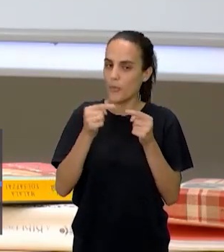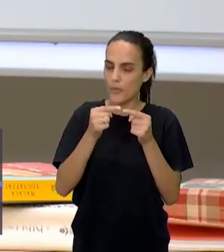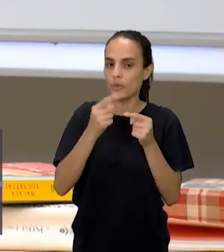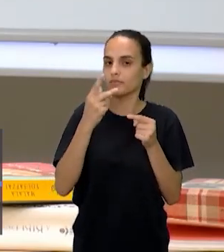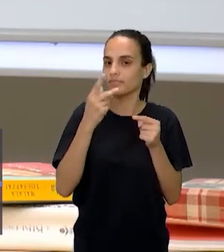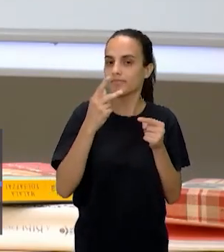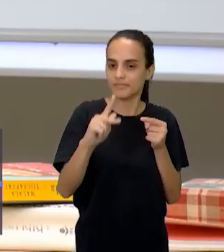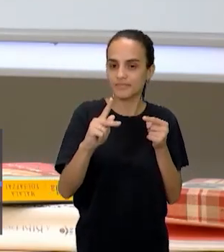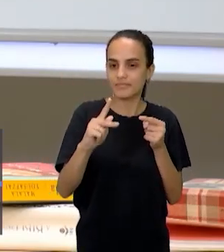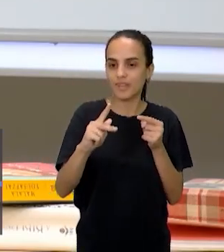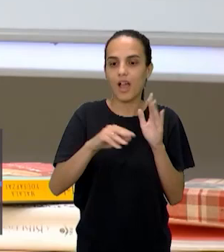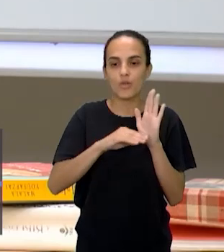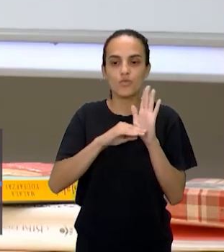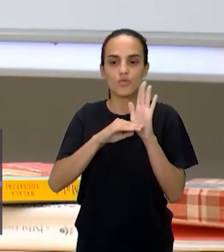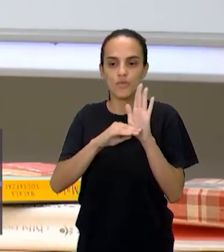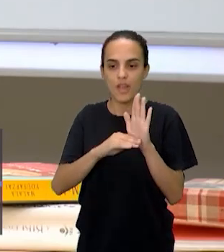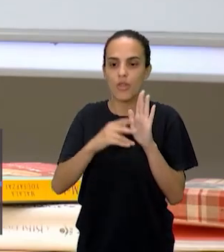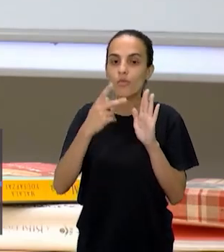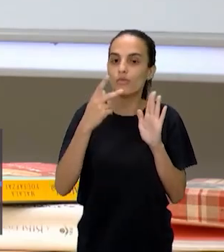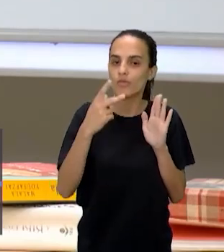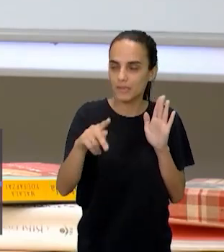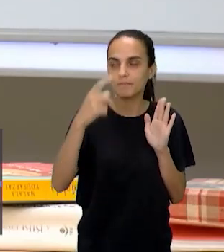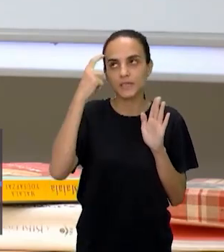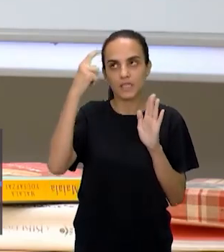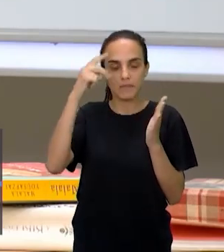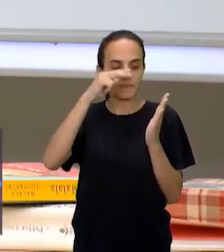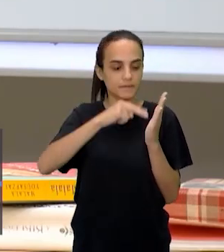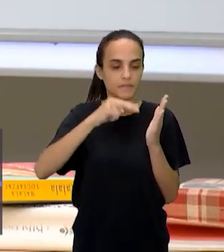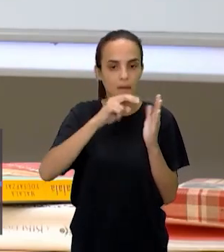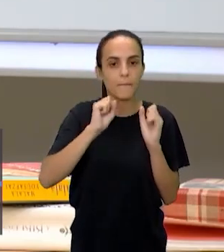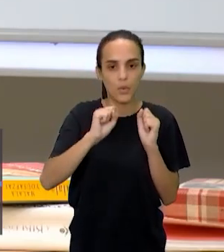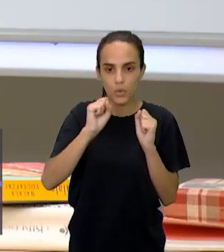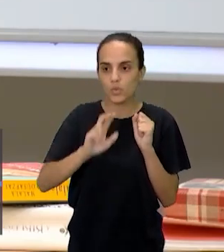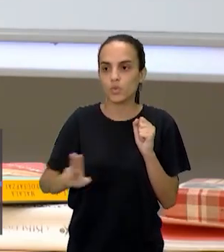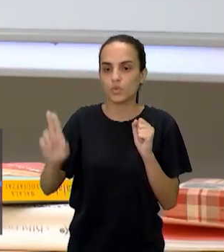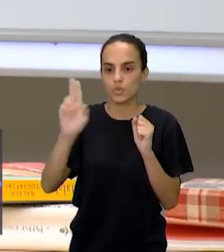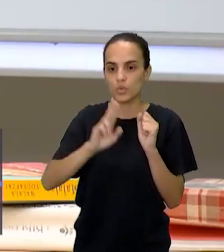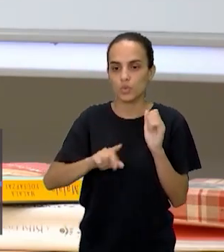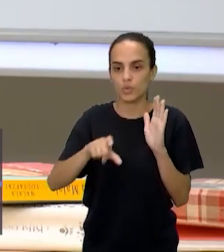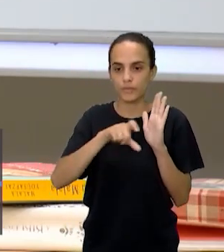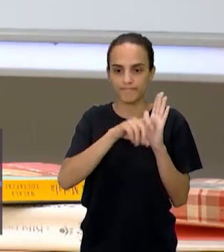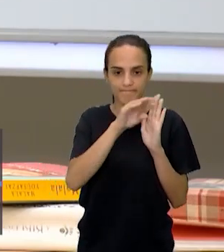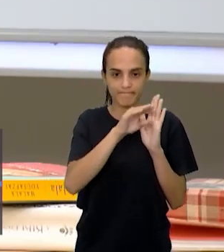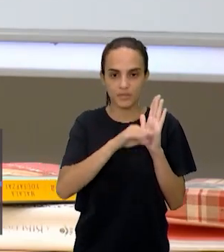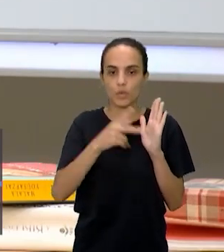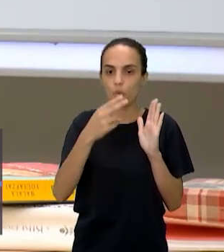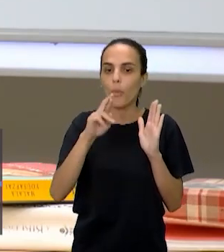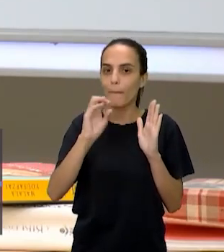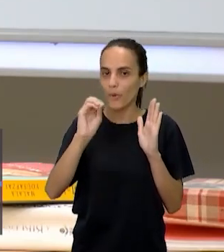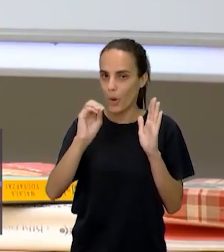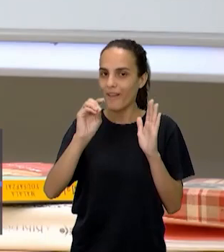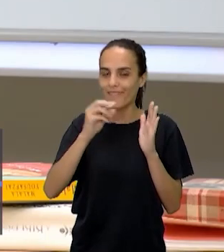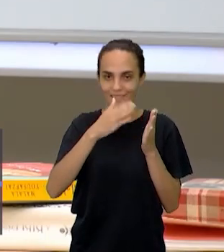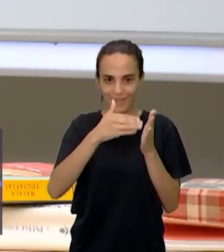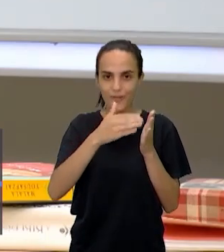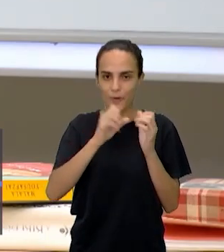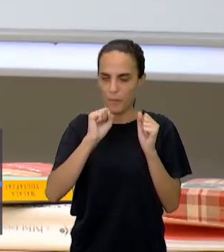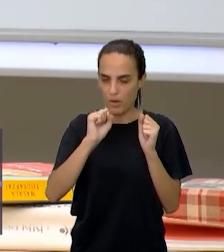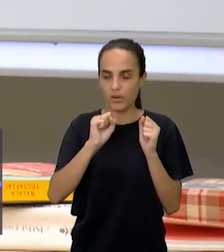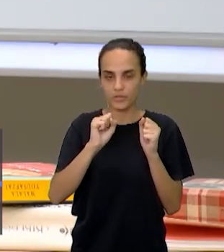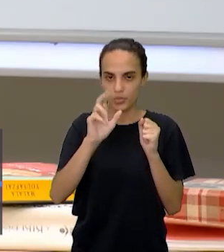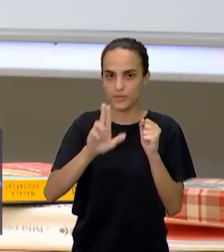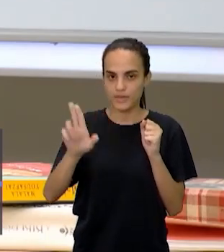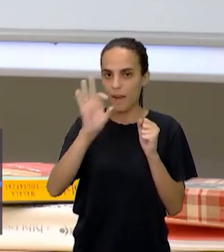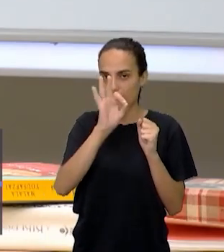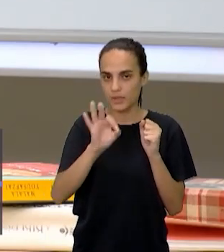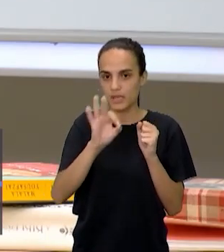sentido para você, tenha te ajudado a pensar um pouquinho mais sobre leitura. Você pode usar os dados da leitura do Instituto ProLivro também, dos dados, tá bom? A porcentagem,